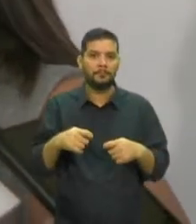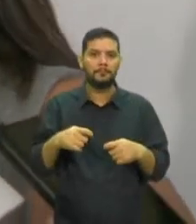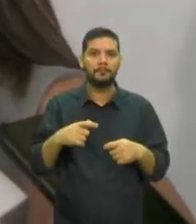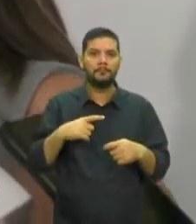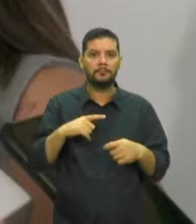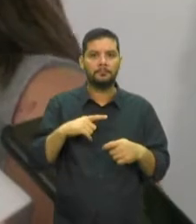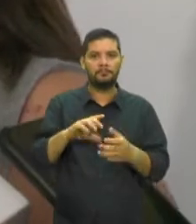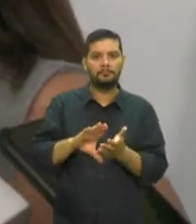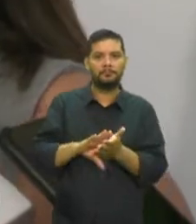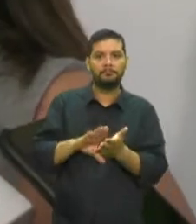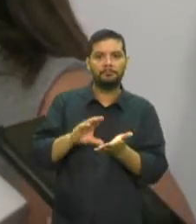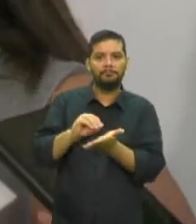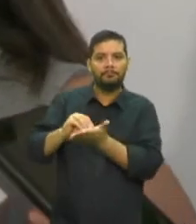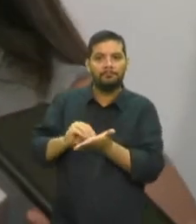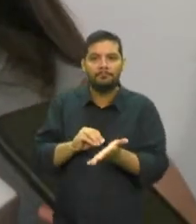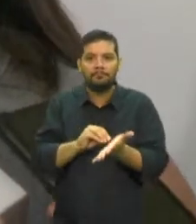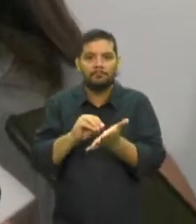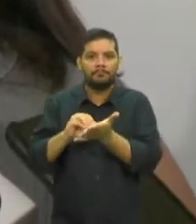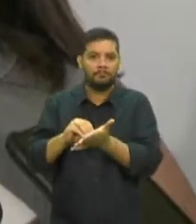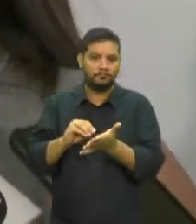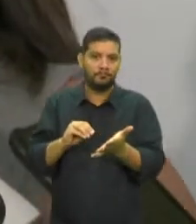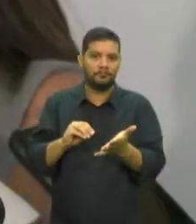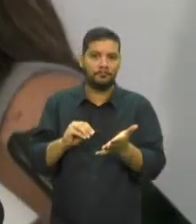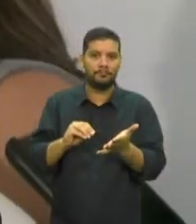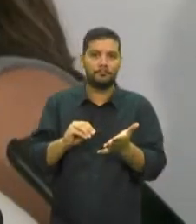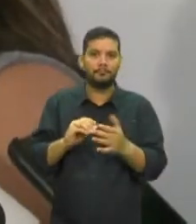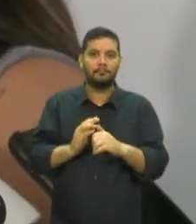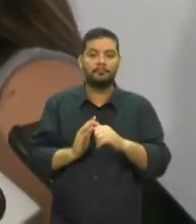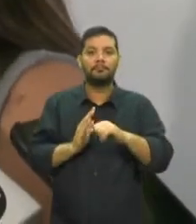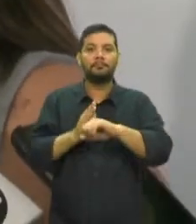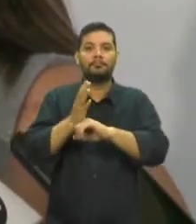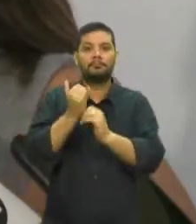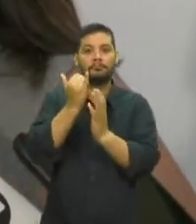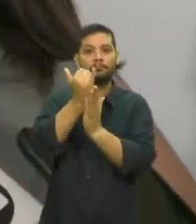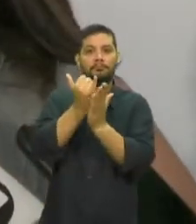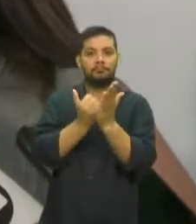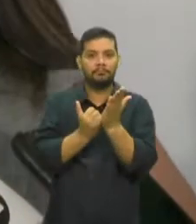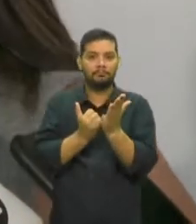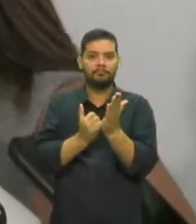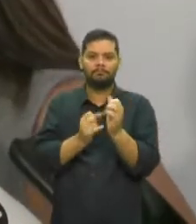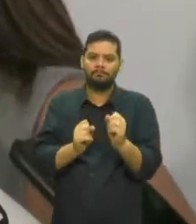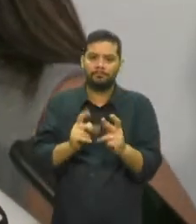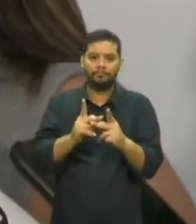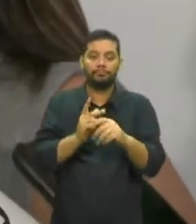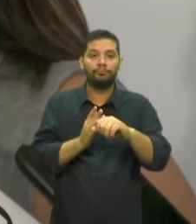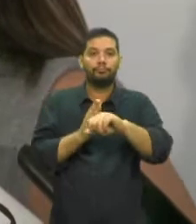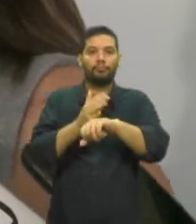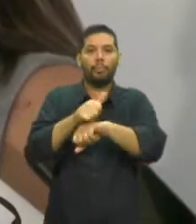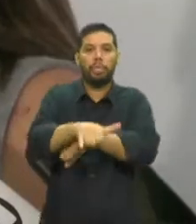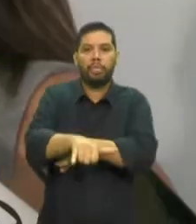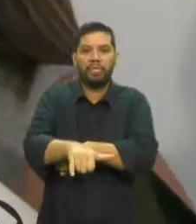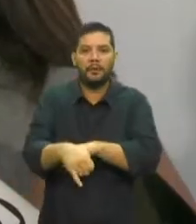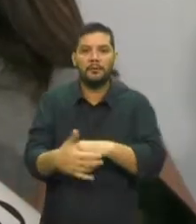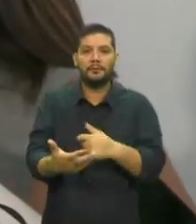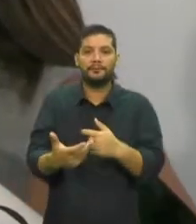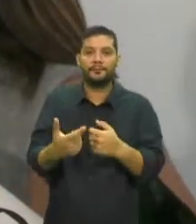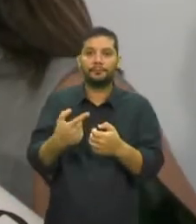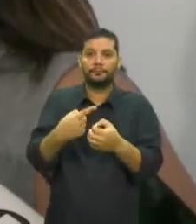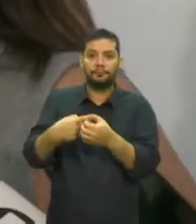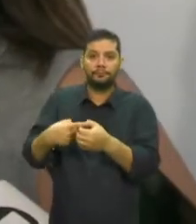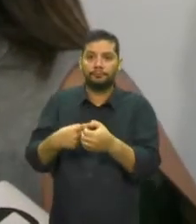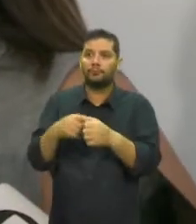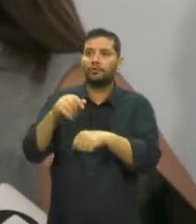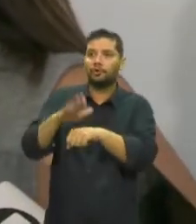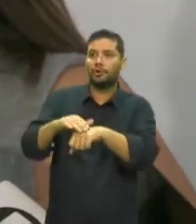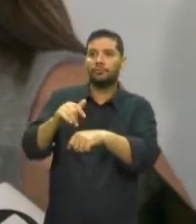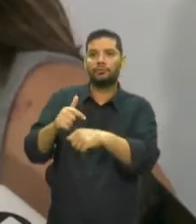absenteísmo, que é a falta, né? As pessoas vão lá, se cadastram, fazem um agendamento, mas não comparecem, então o município faz as repescagens.